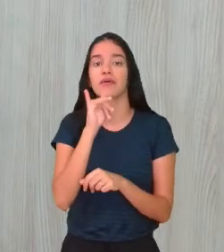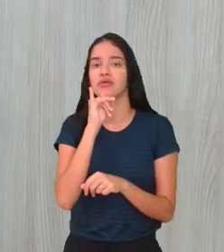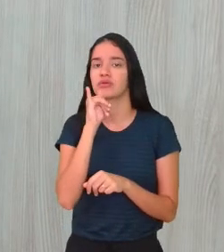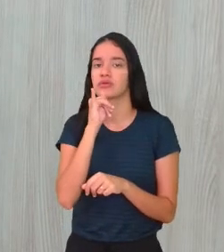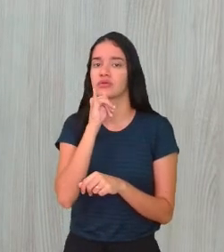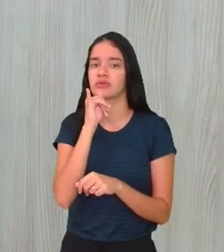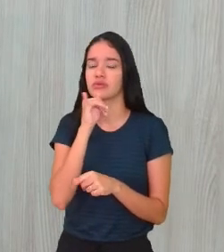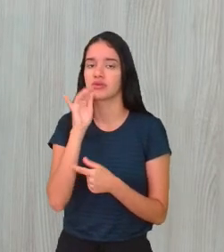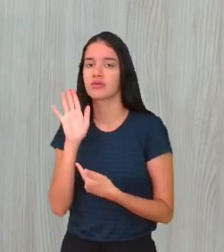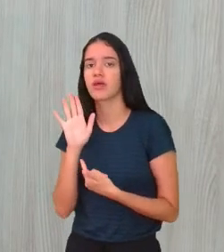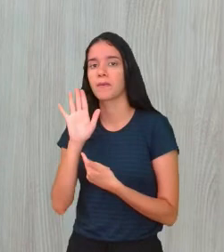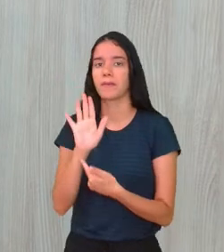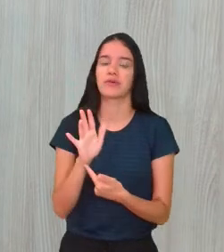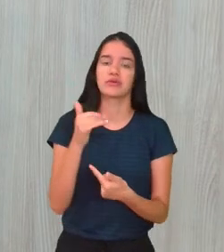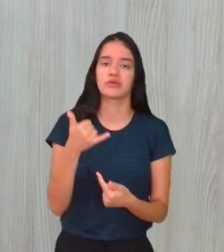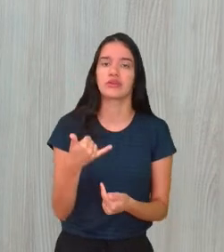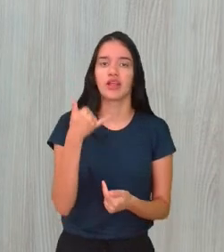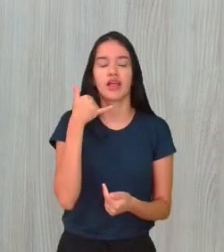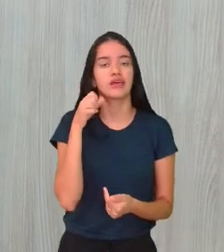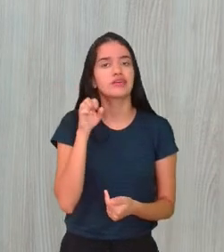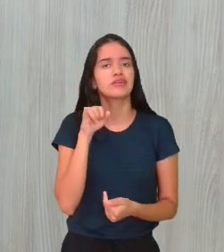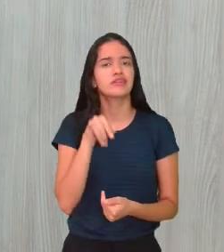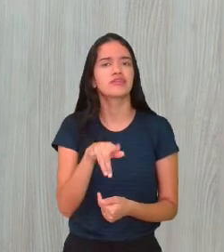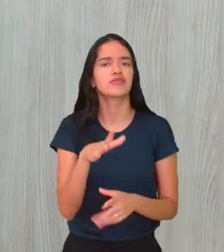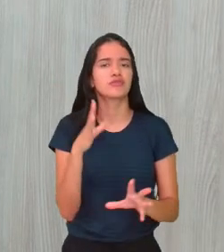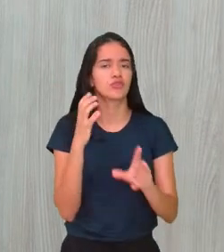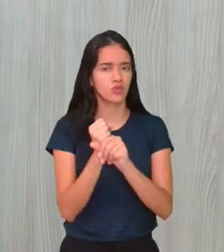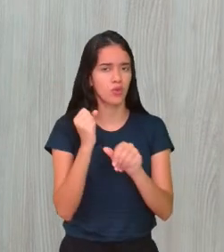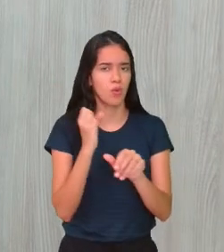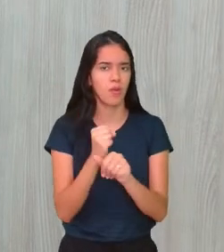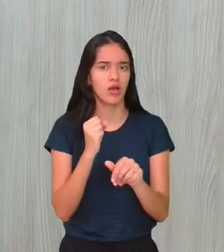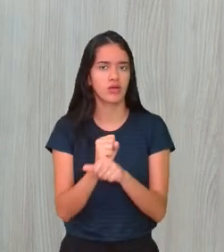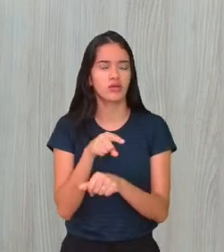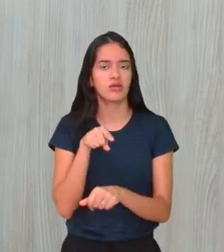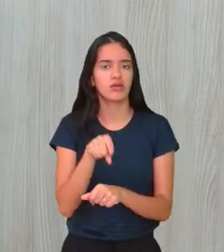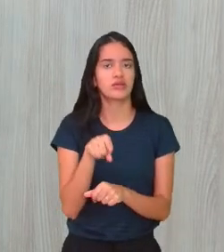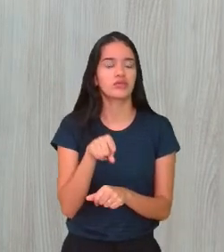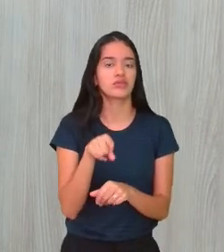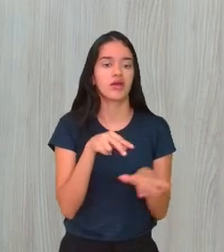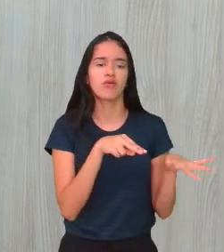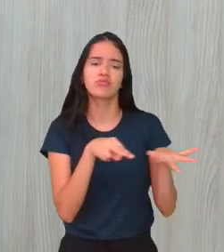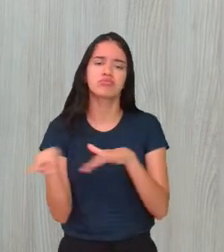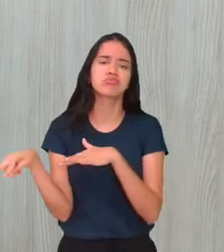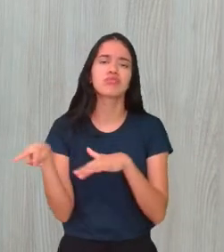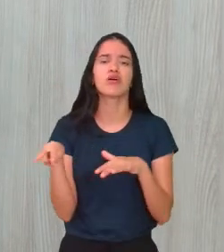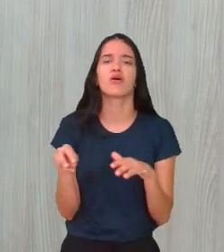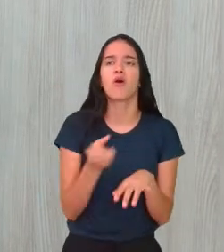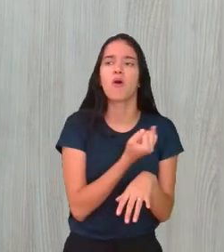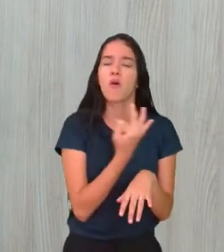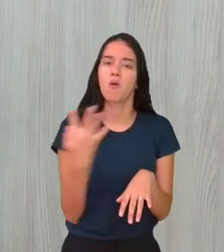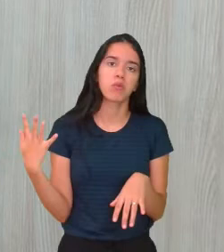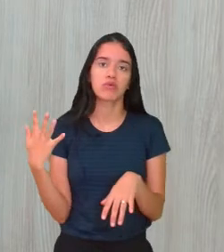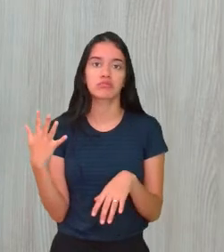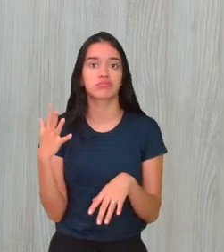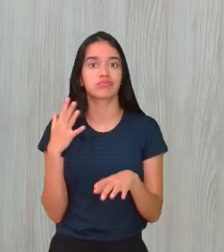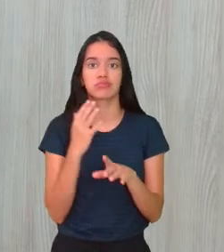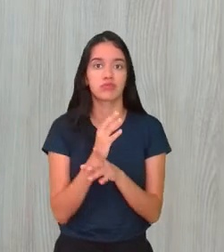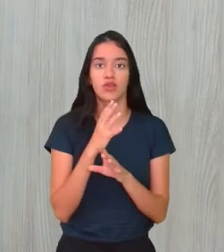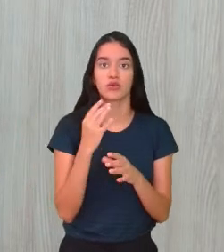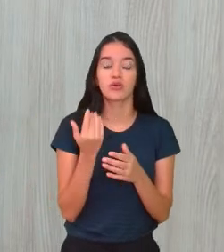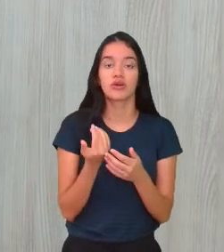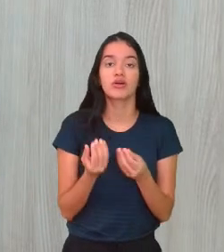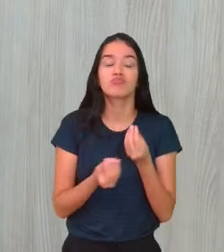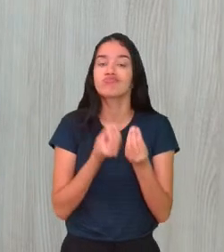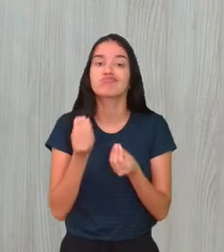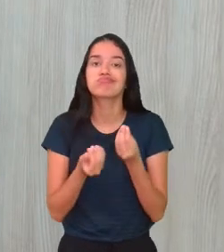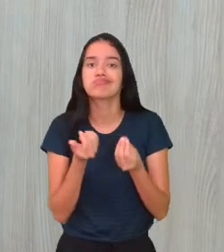traz do telefone, se você fosse somar, você ia virar a semana contando, porque não dá para somar. Aí ele